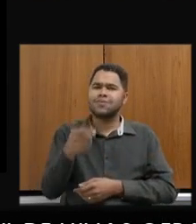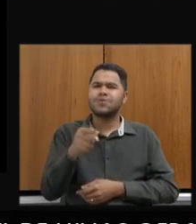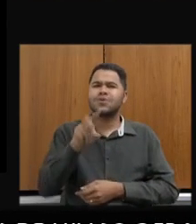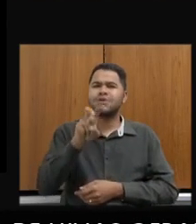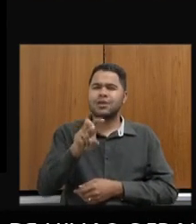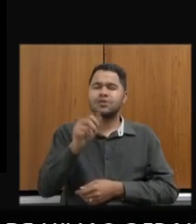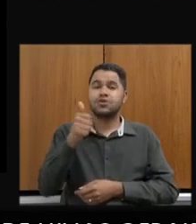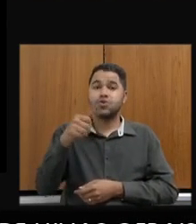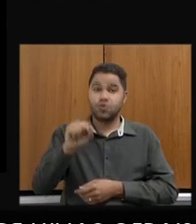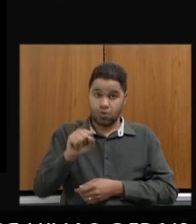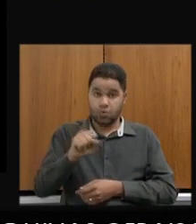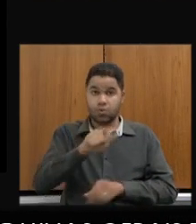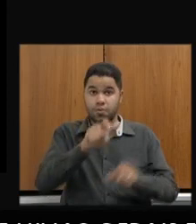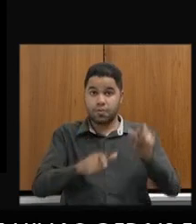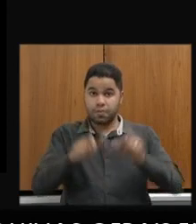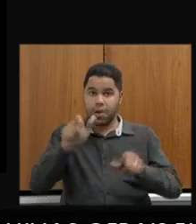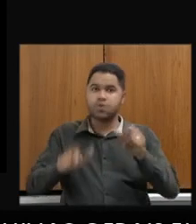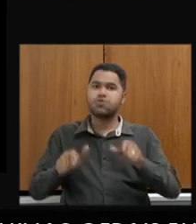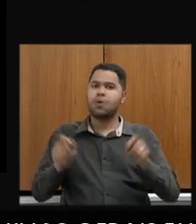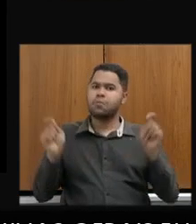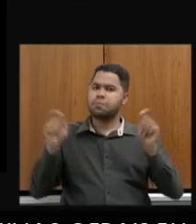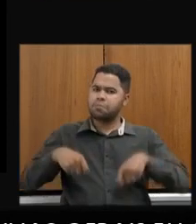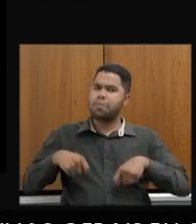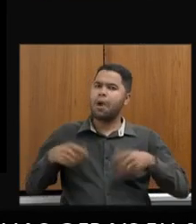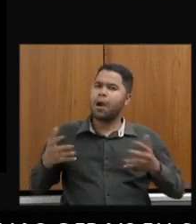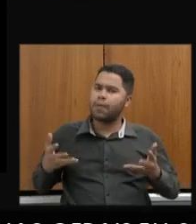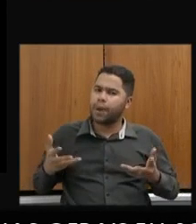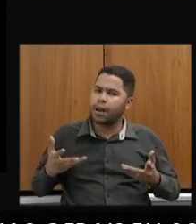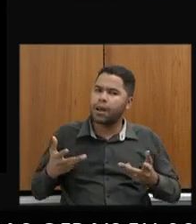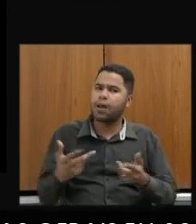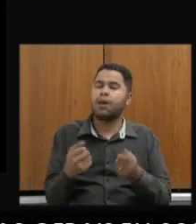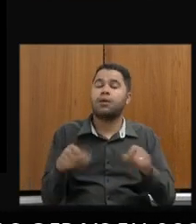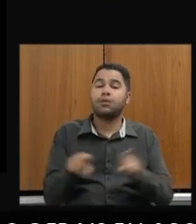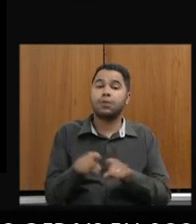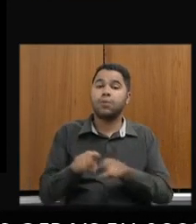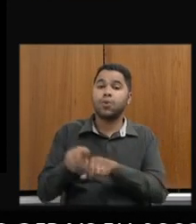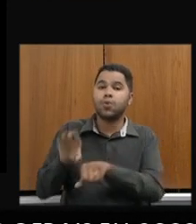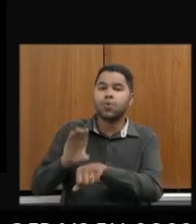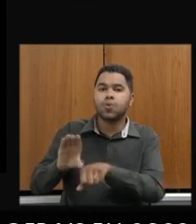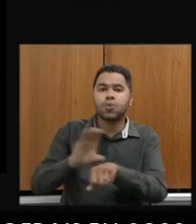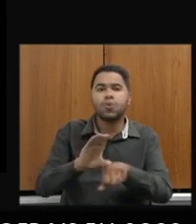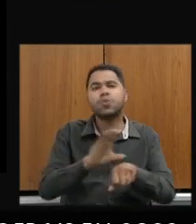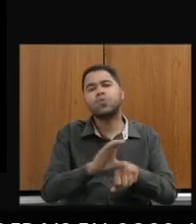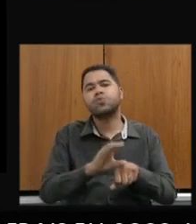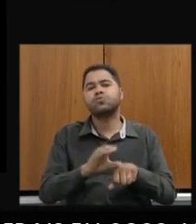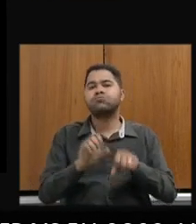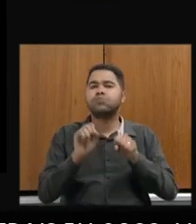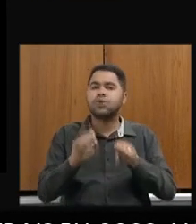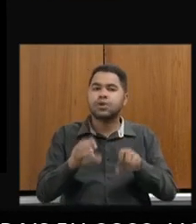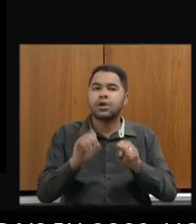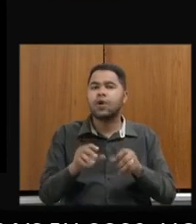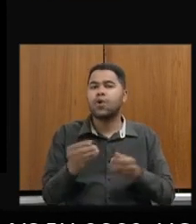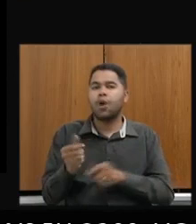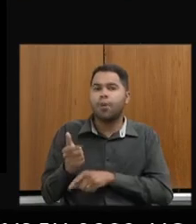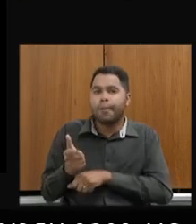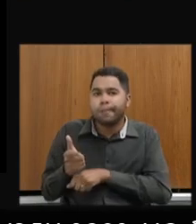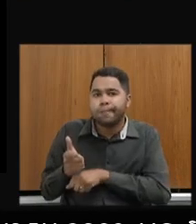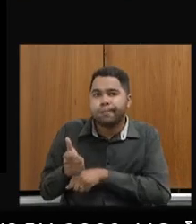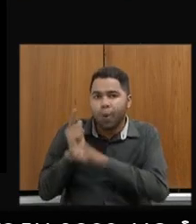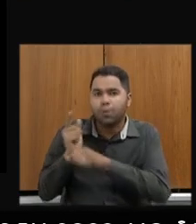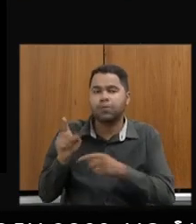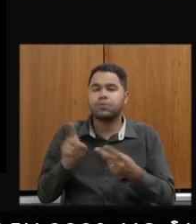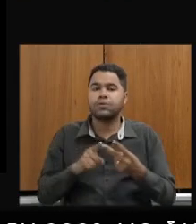6.518 servidores que foram habilidade nós tivemos nessa nesses cursos cursos de instrução de armamento e tiro nós